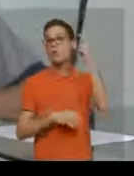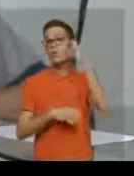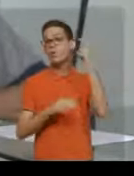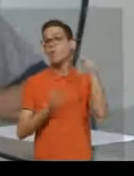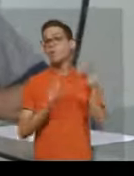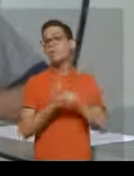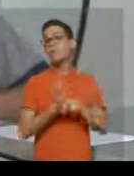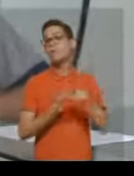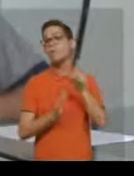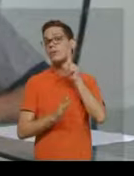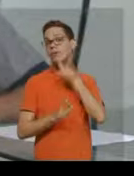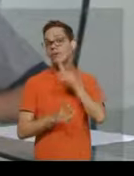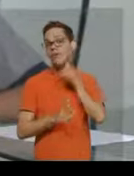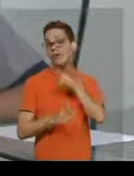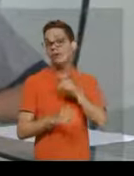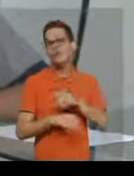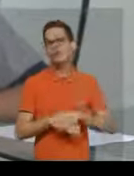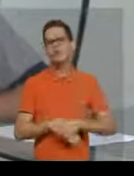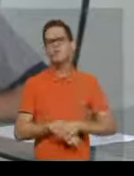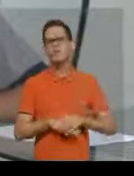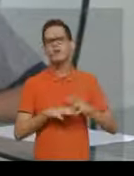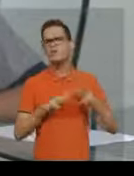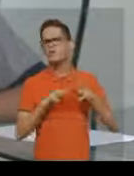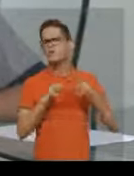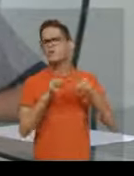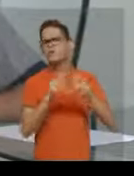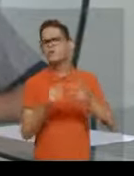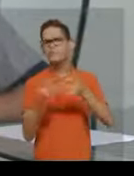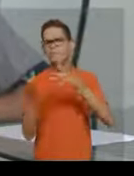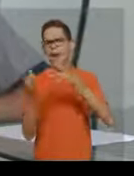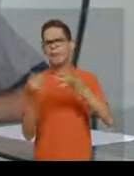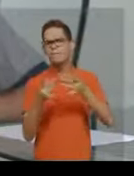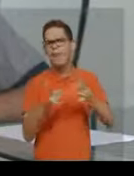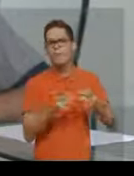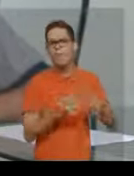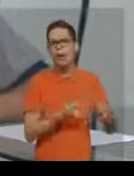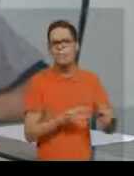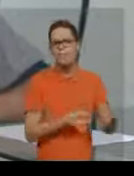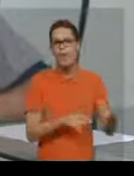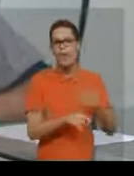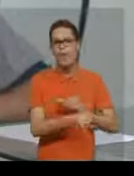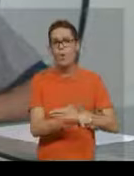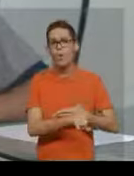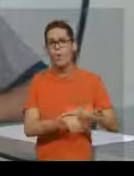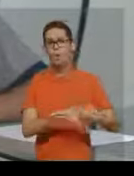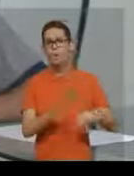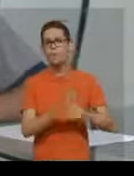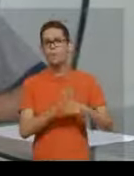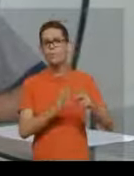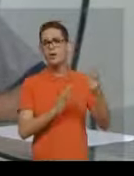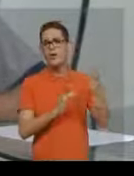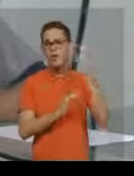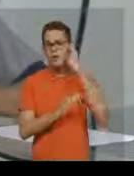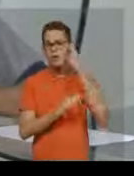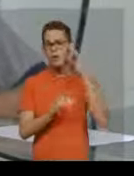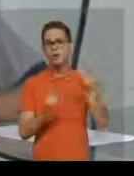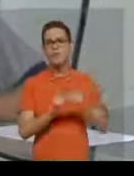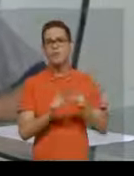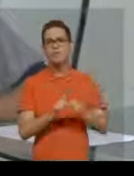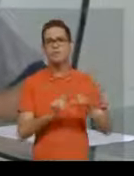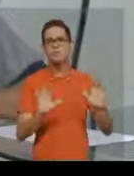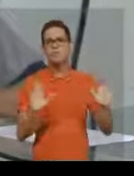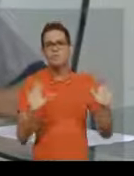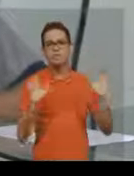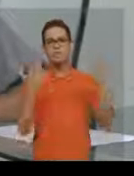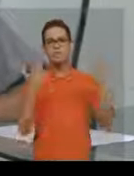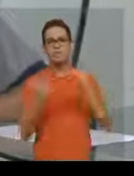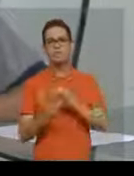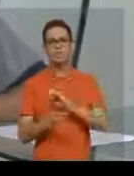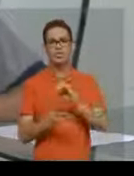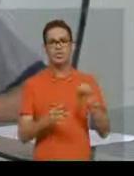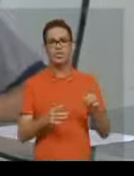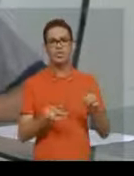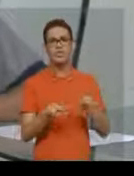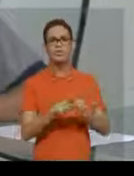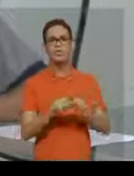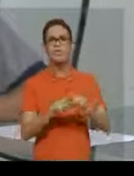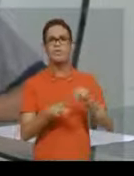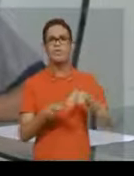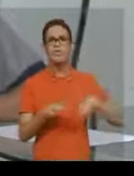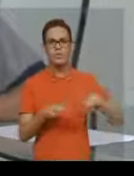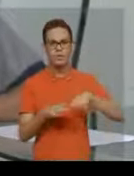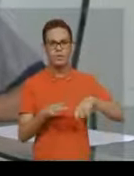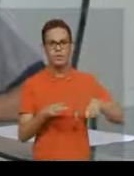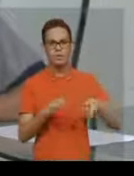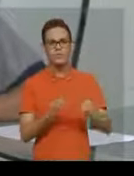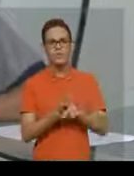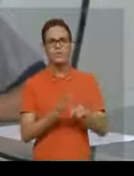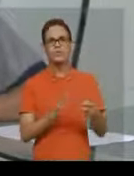sobre toda a cultura americana, seus costumes, as datas comemorativas, a culinária, então uma pincelada geral